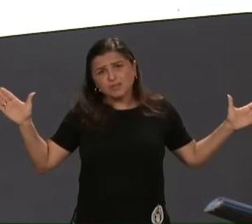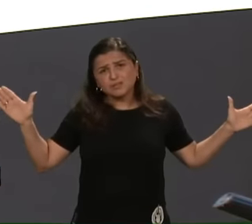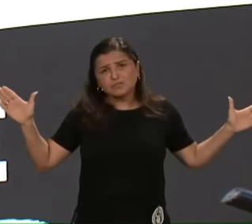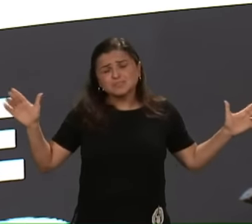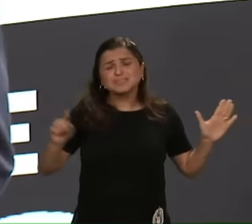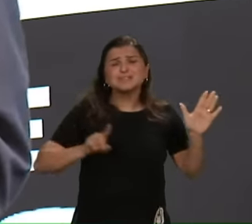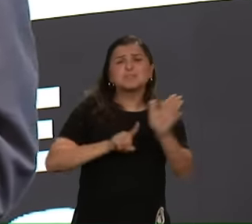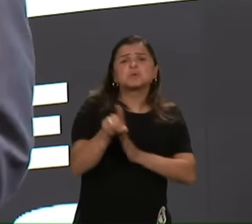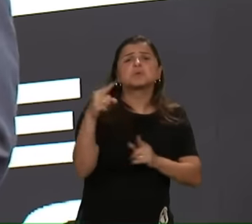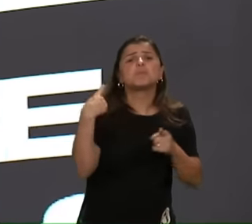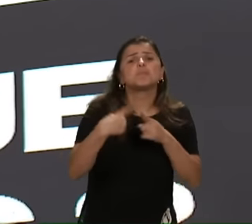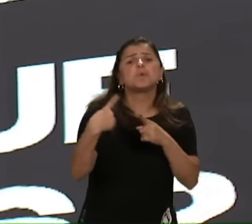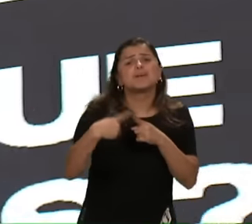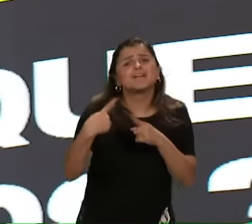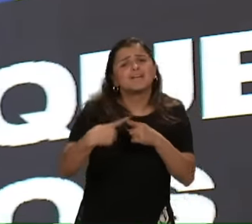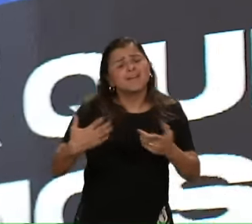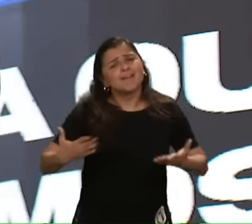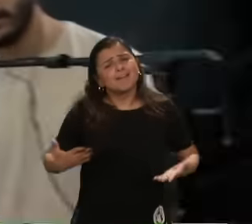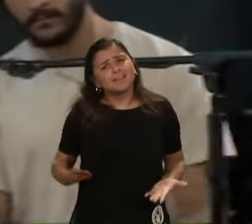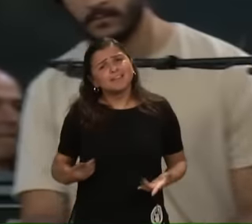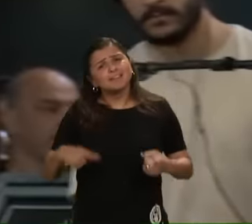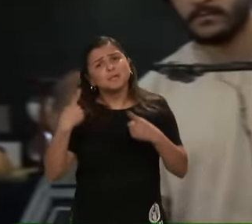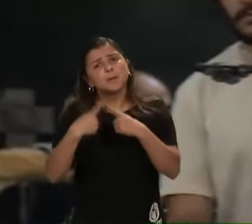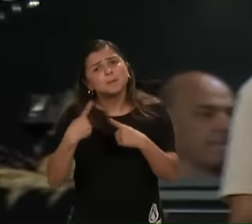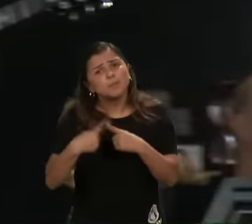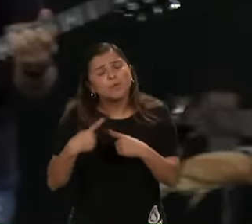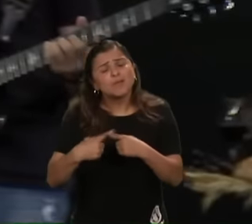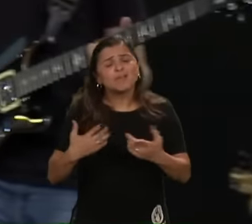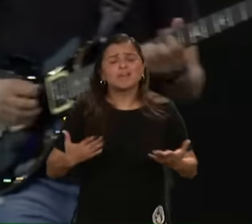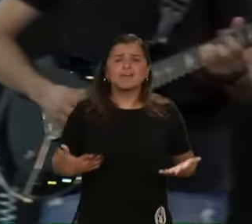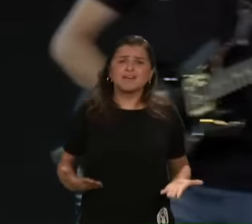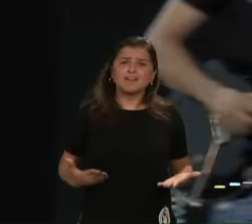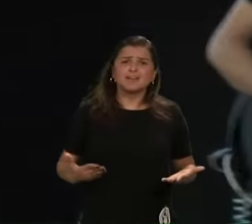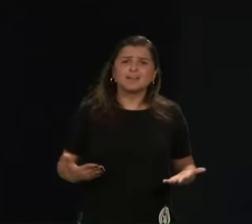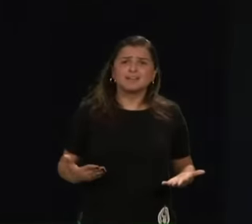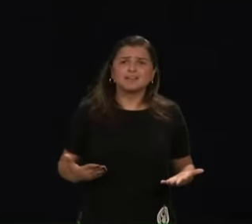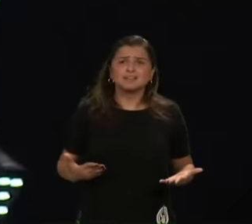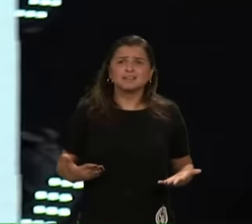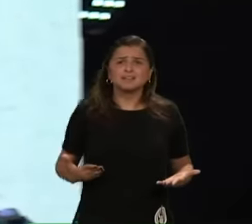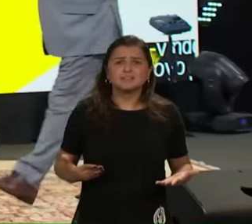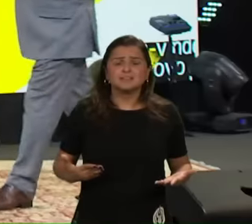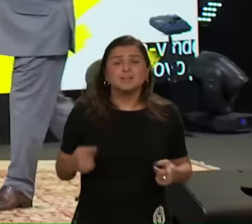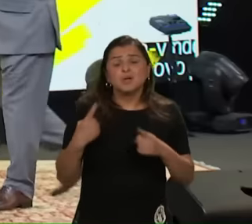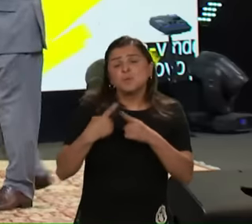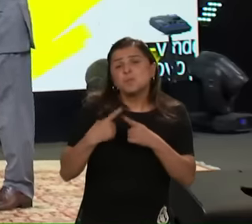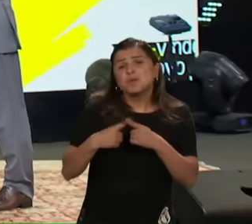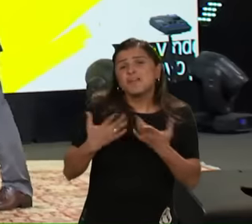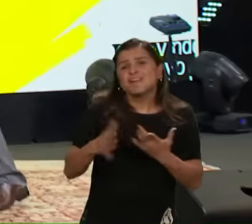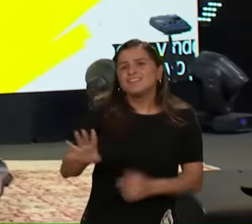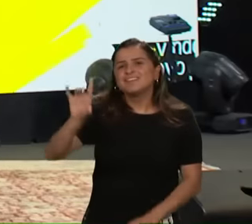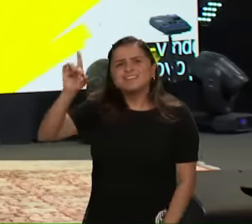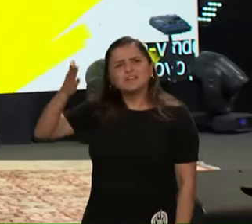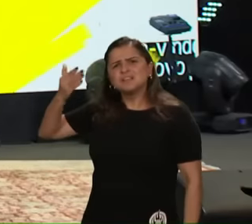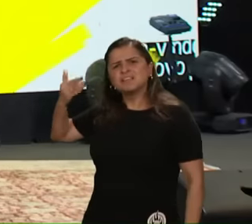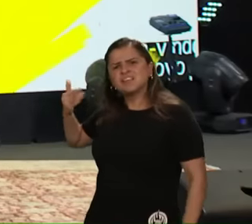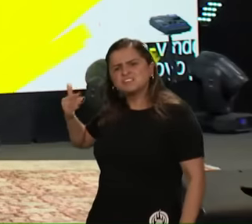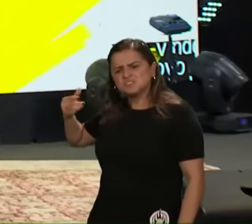quê? Por quê? Por que que Ele não acabou com tudo?